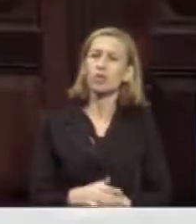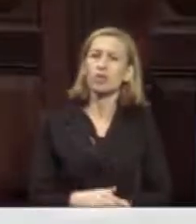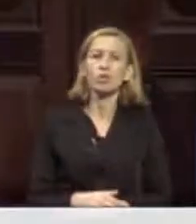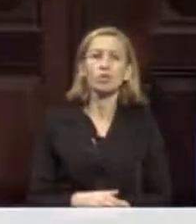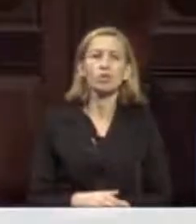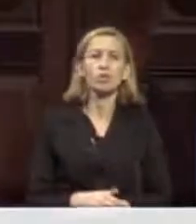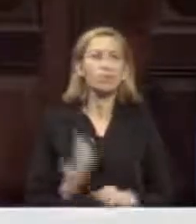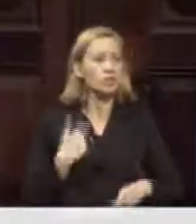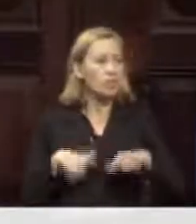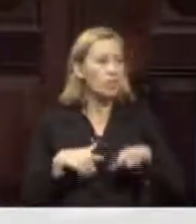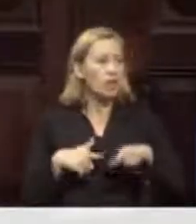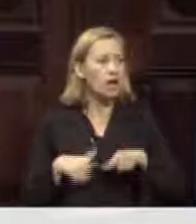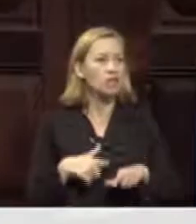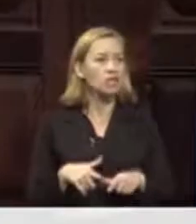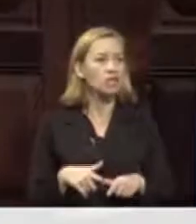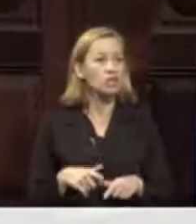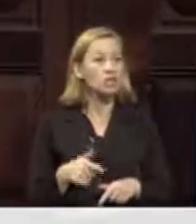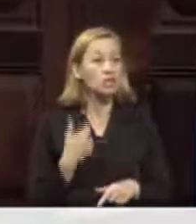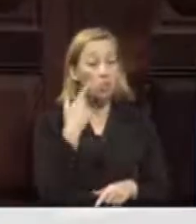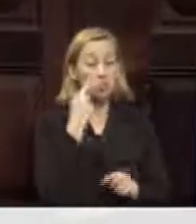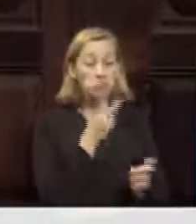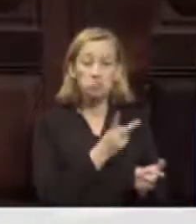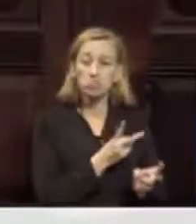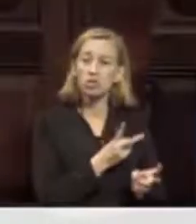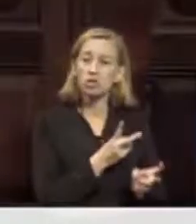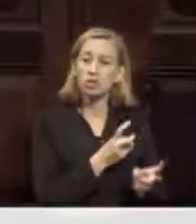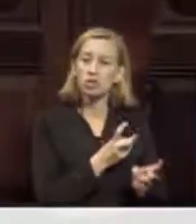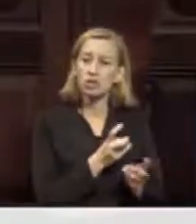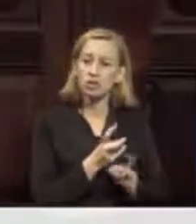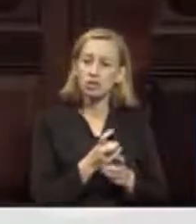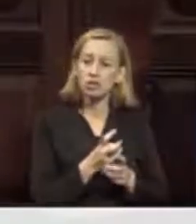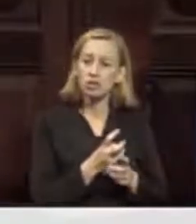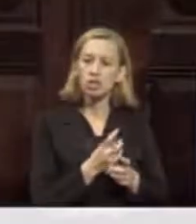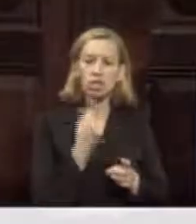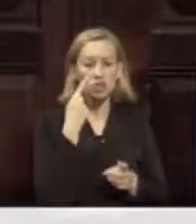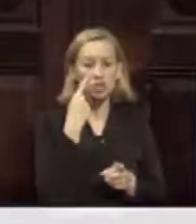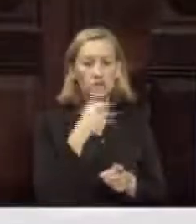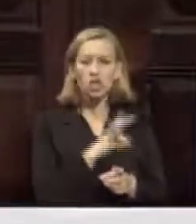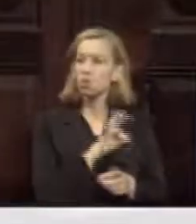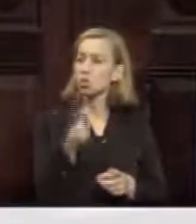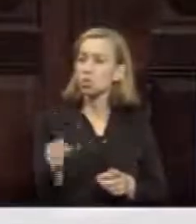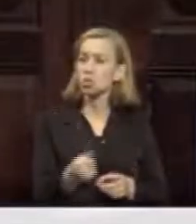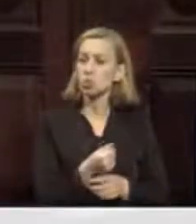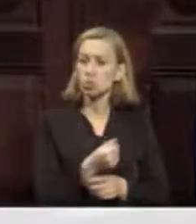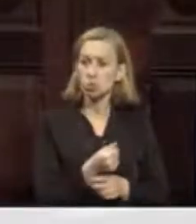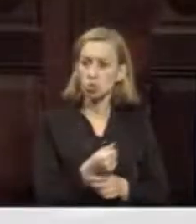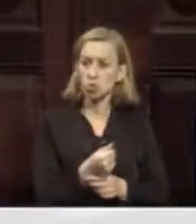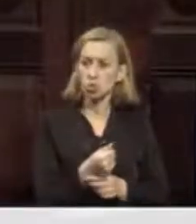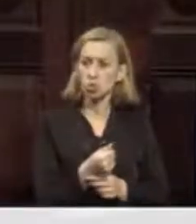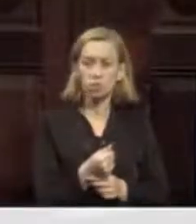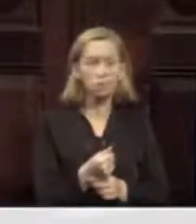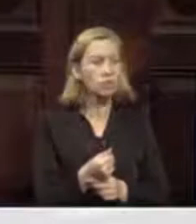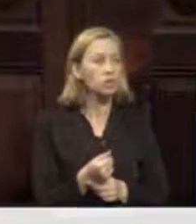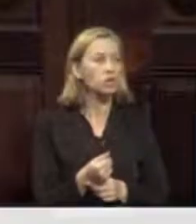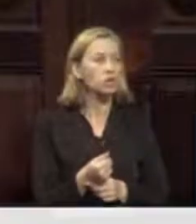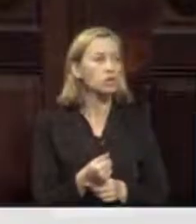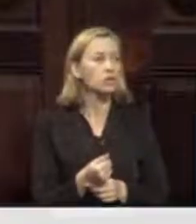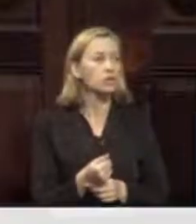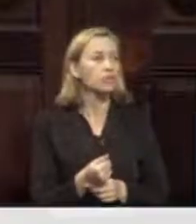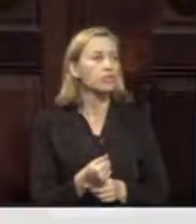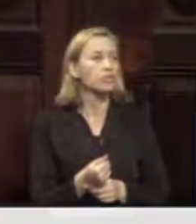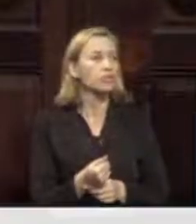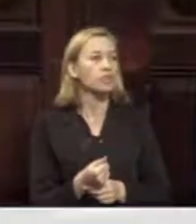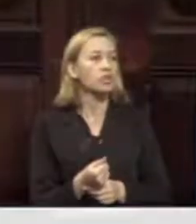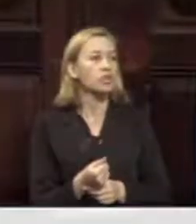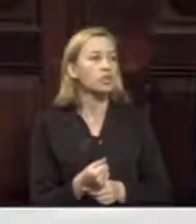essencial, regulamentar, as demandas que têm chegado aos gabinetes